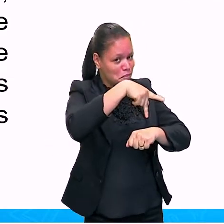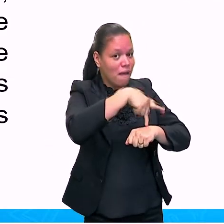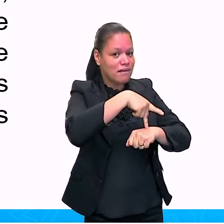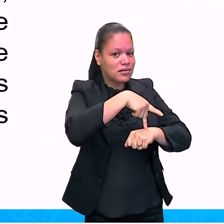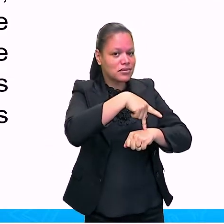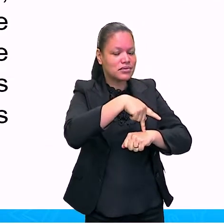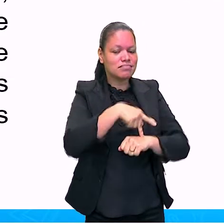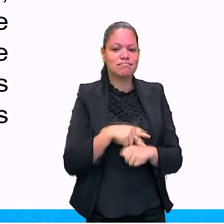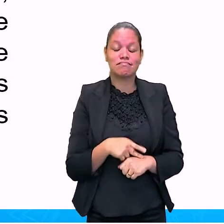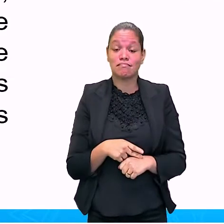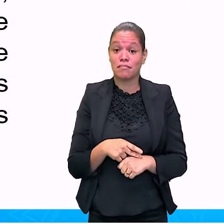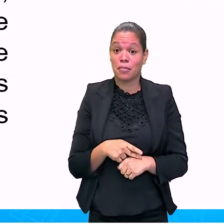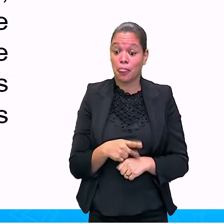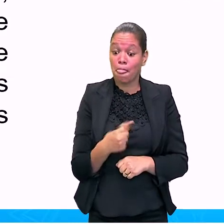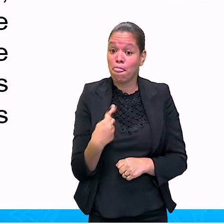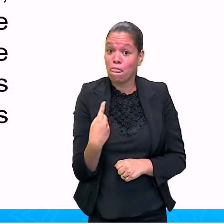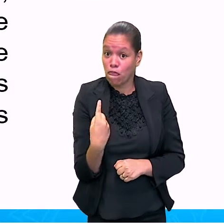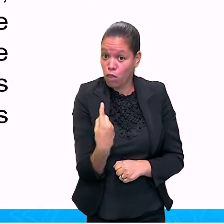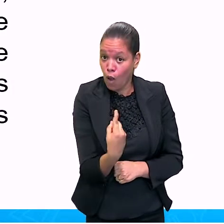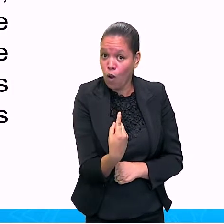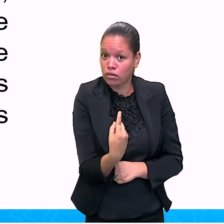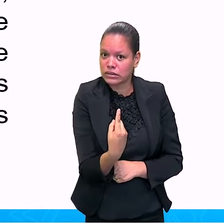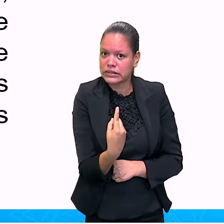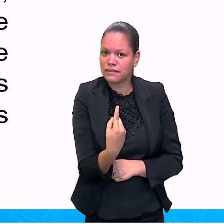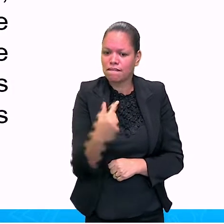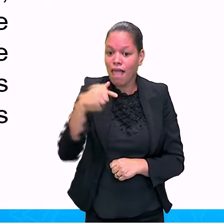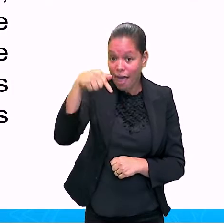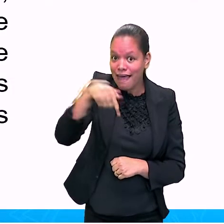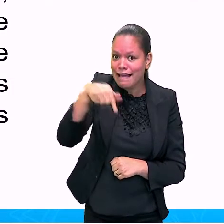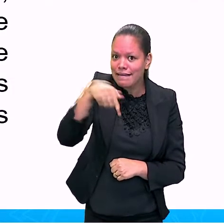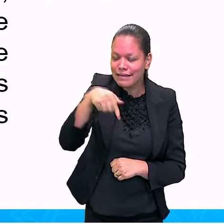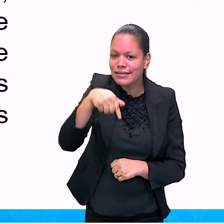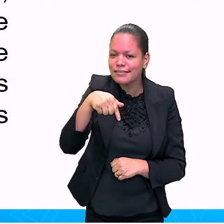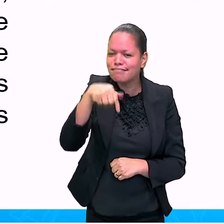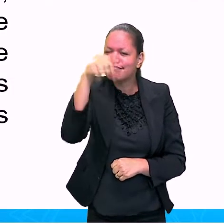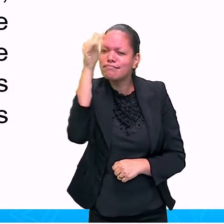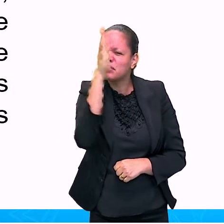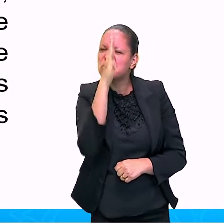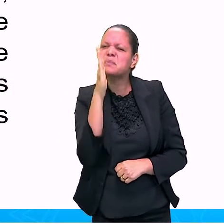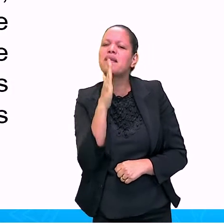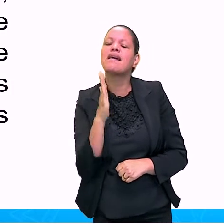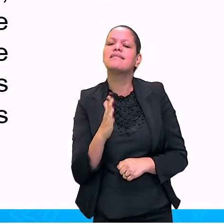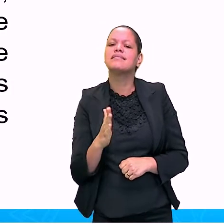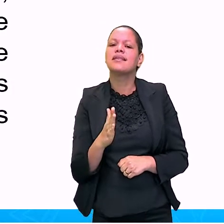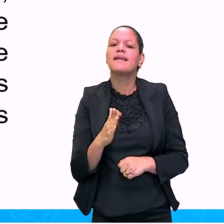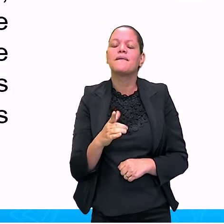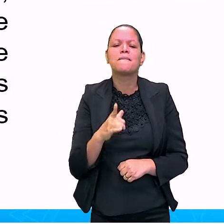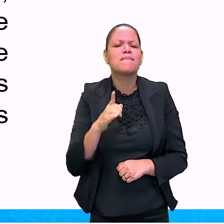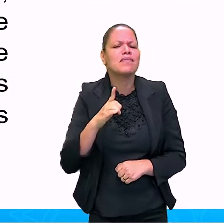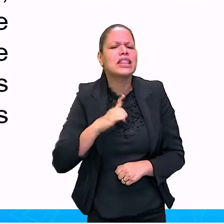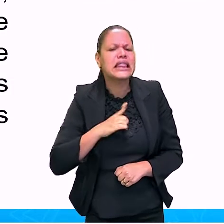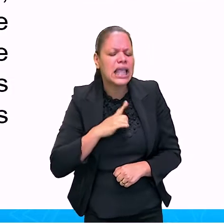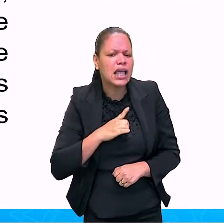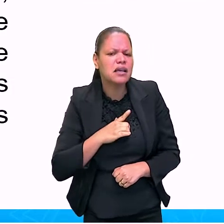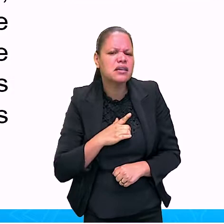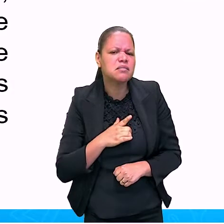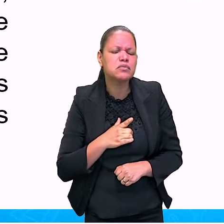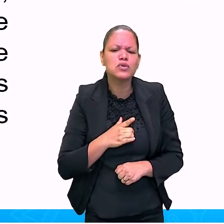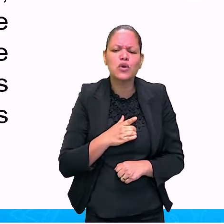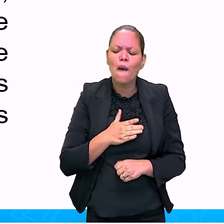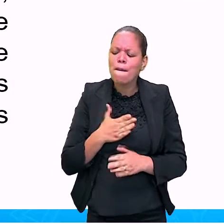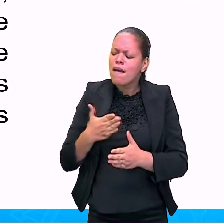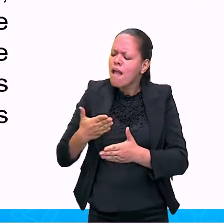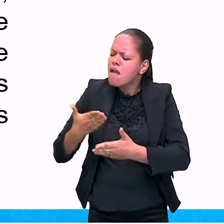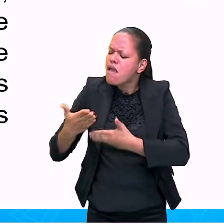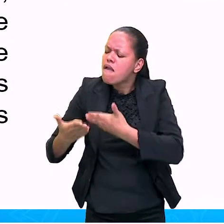Os portugueses fizeram colônia no nosso país. Então, nós temos muita influência dos portugueses, principalmente